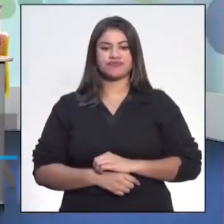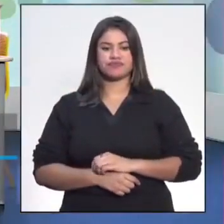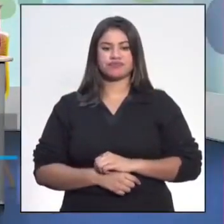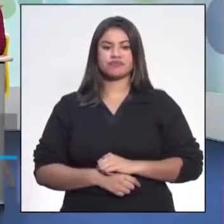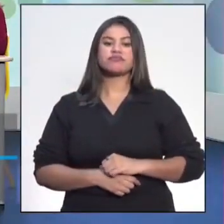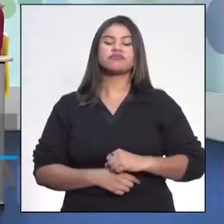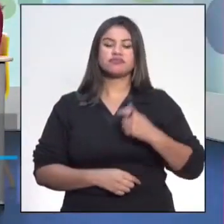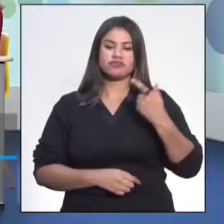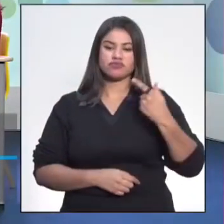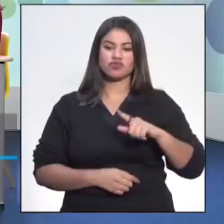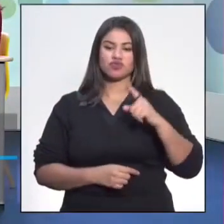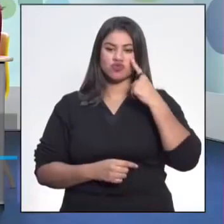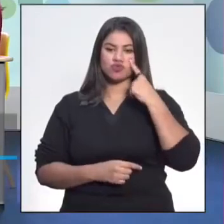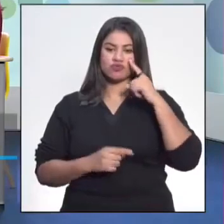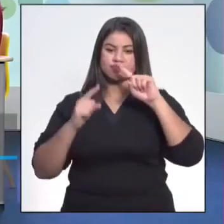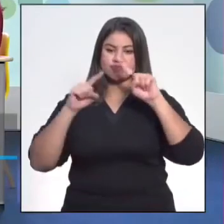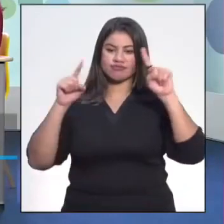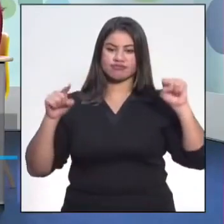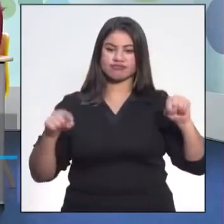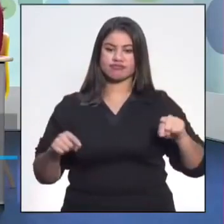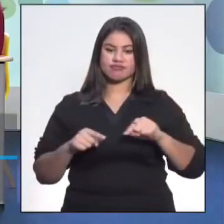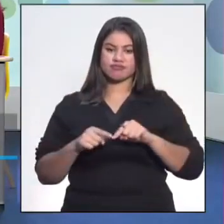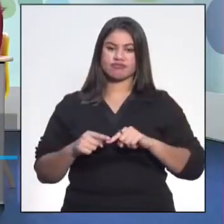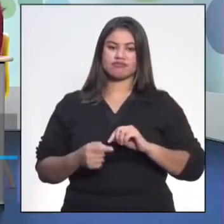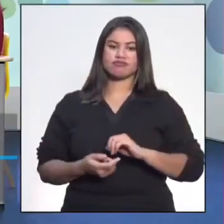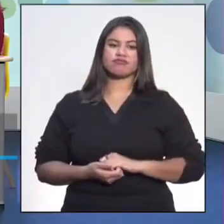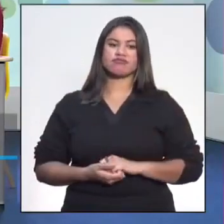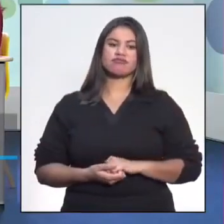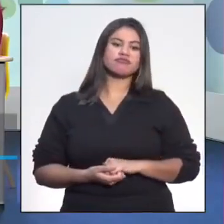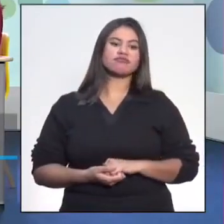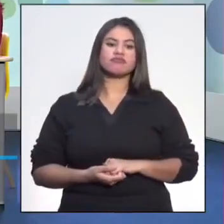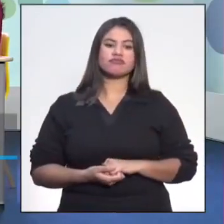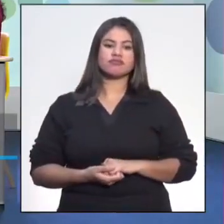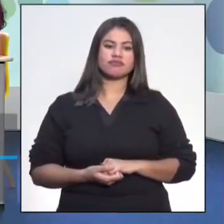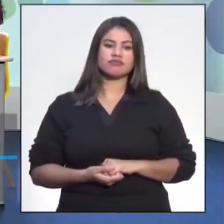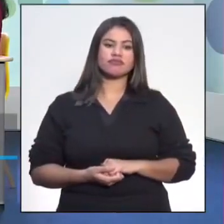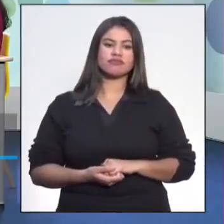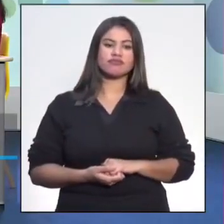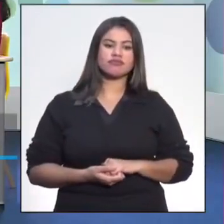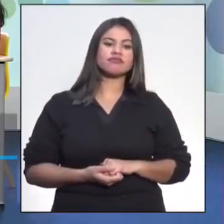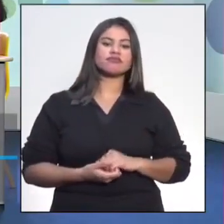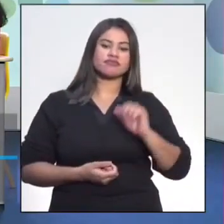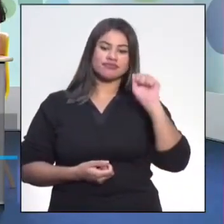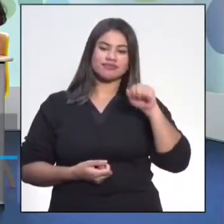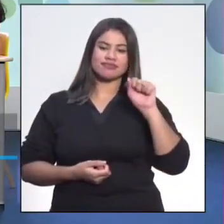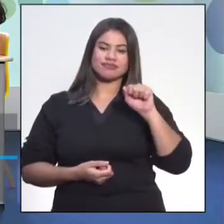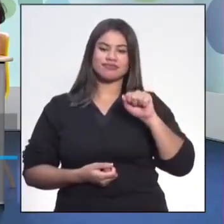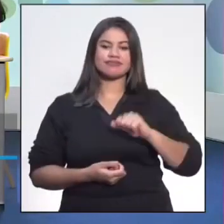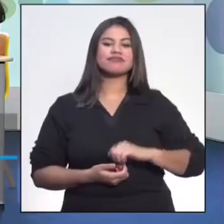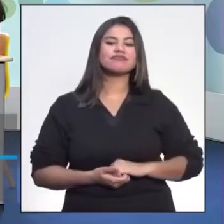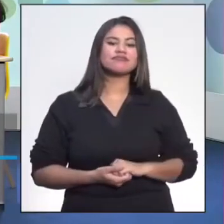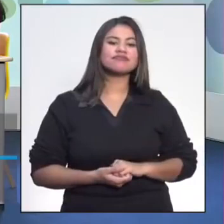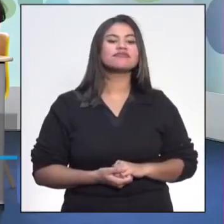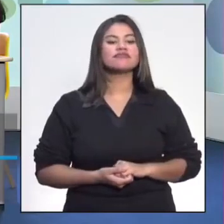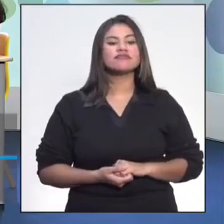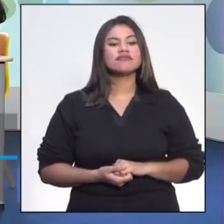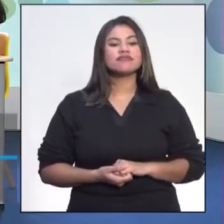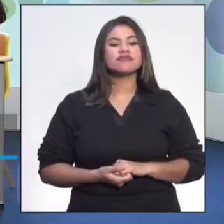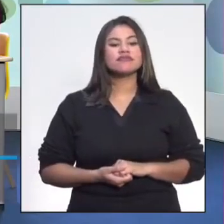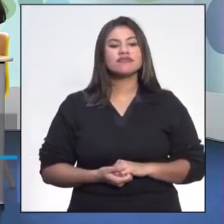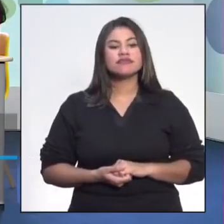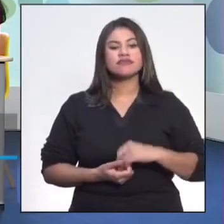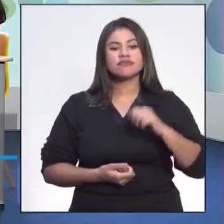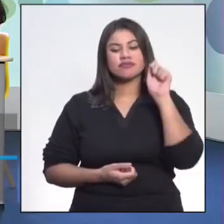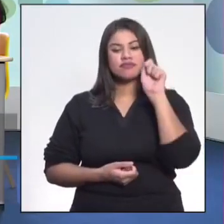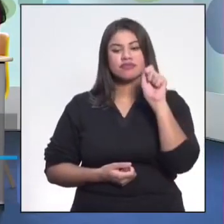favor. Vamos lá? Muito bom. Esse aqui, né, professora Inês, que você falou? Então, tá. Então, lembra, quando a gente só tem